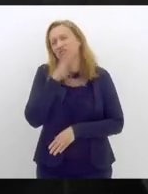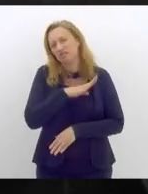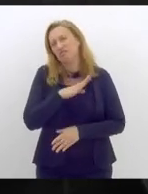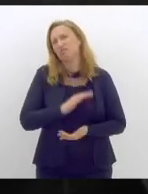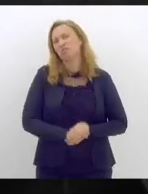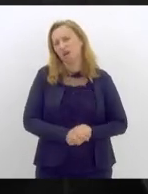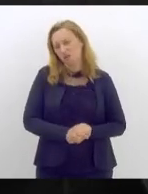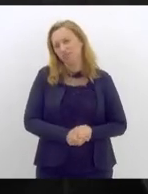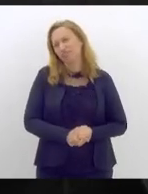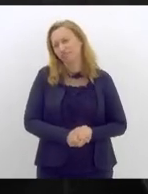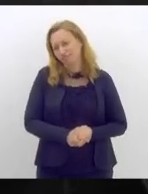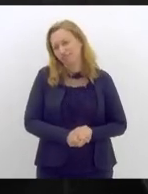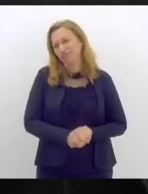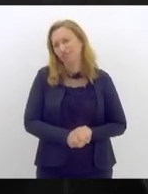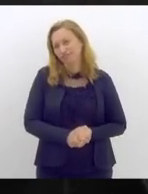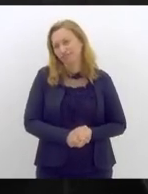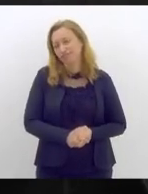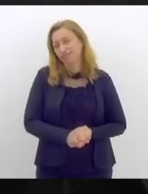inclusive